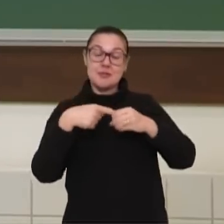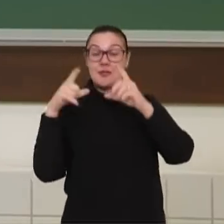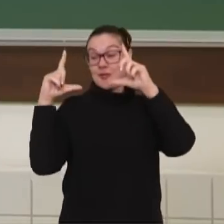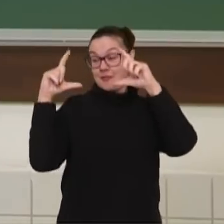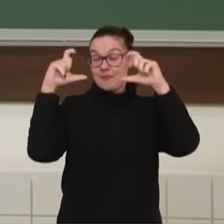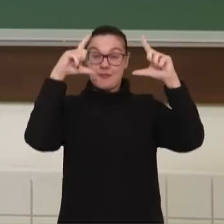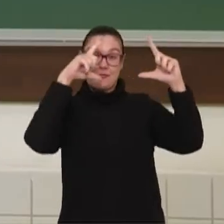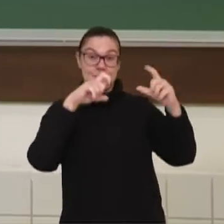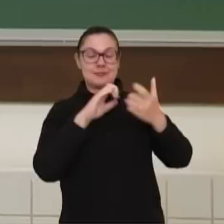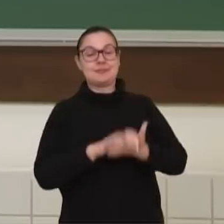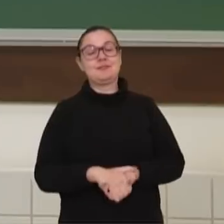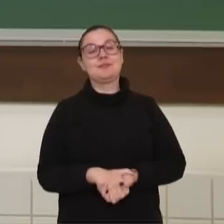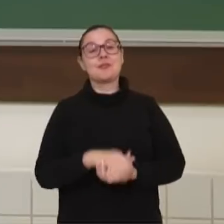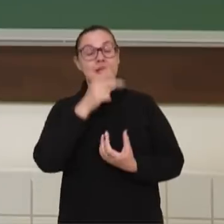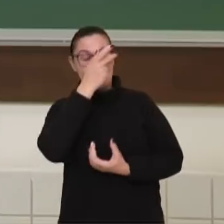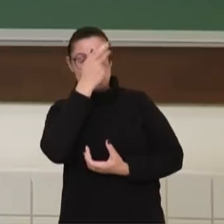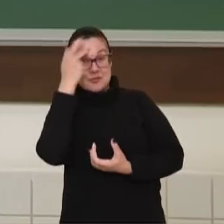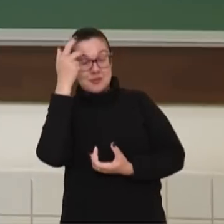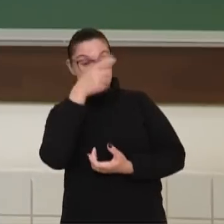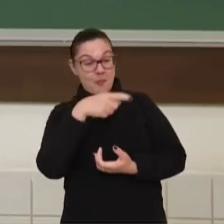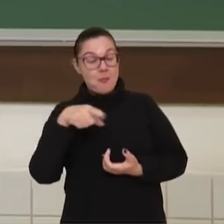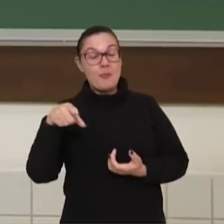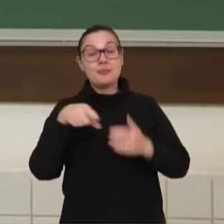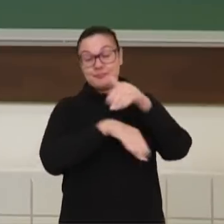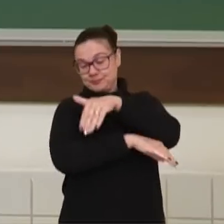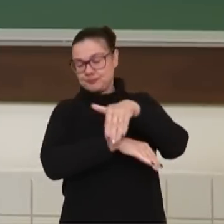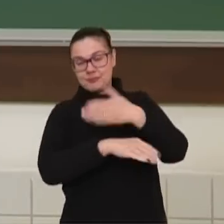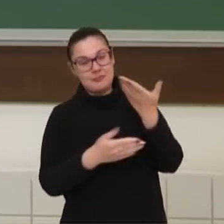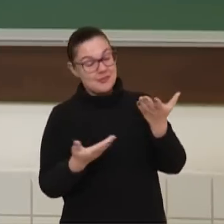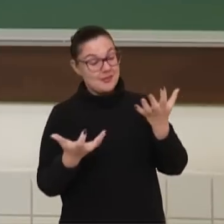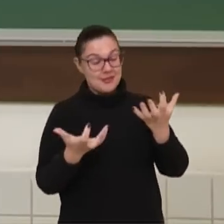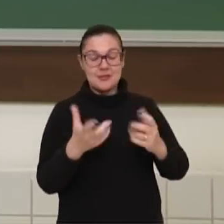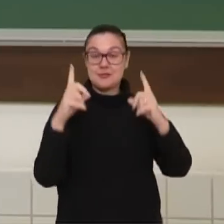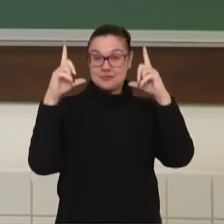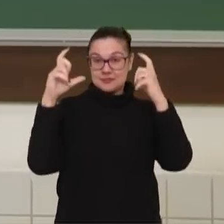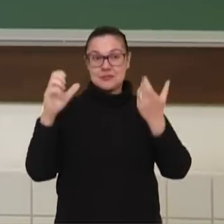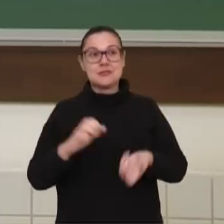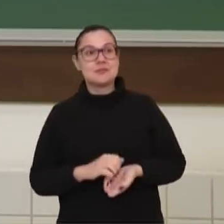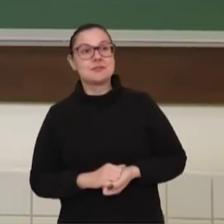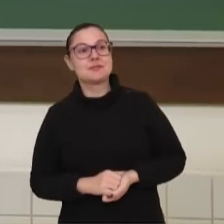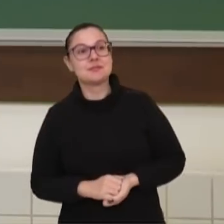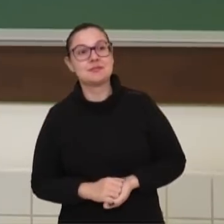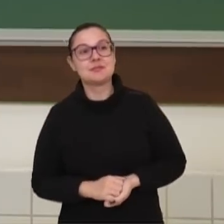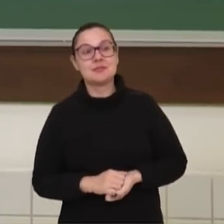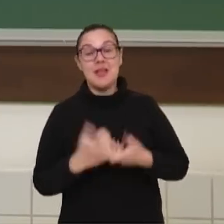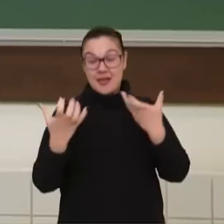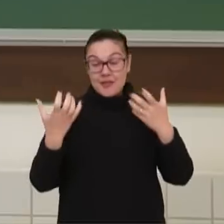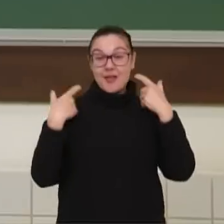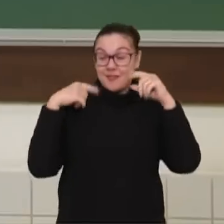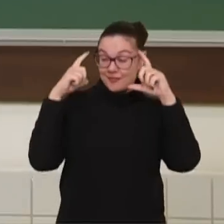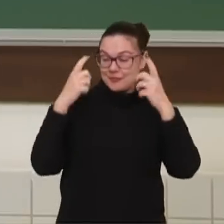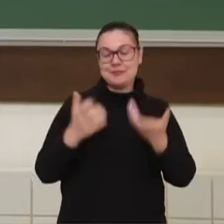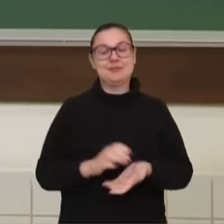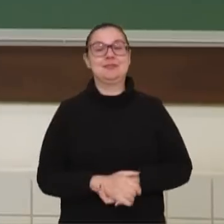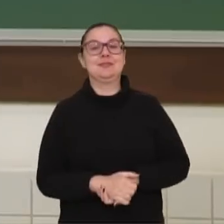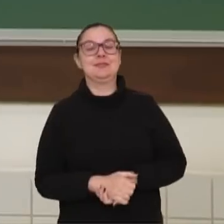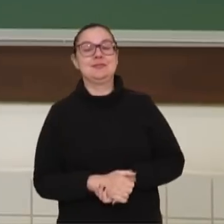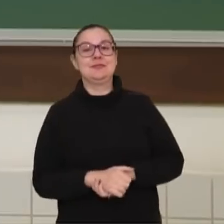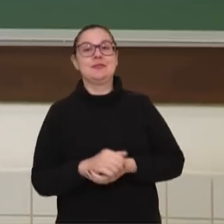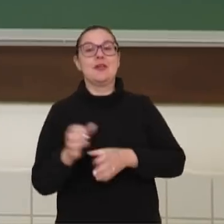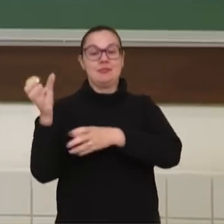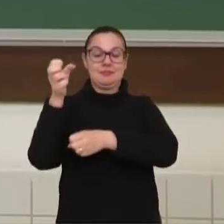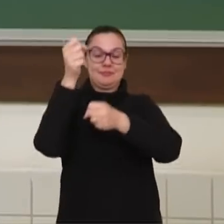tiravam fotos de pessoas que passavam por lá e que pedia, né? Quero registrar esse momento aqui.